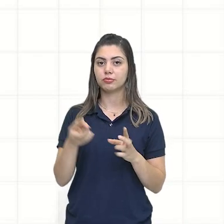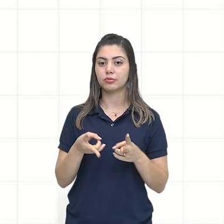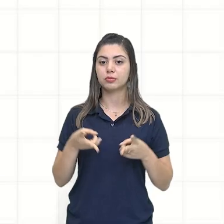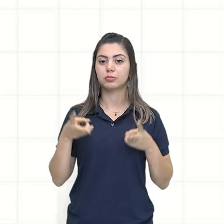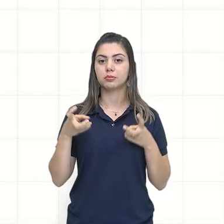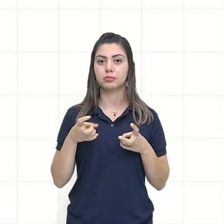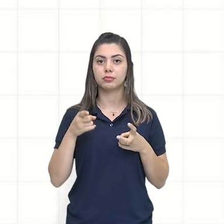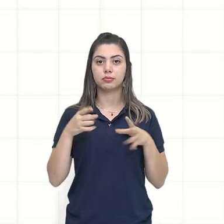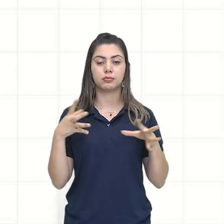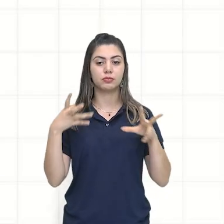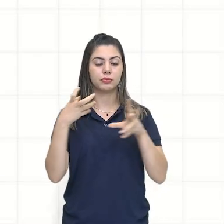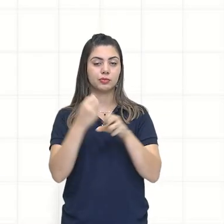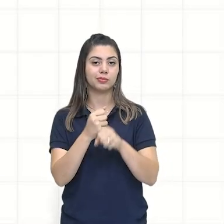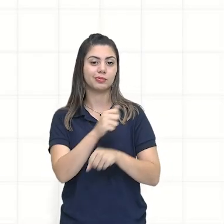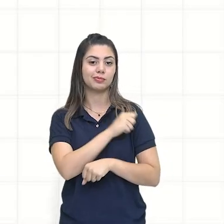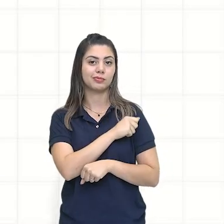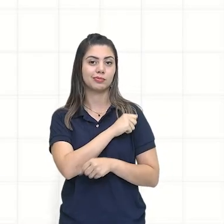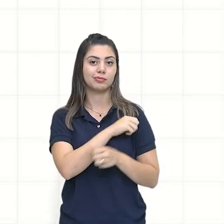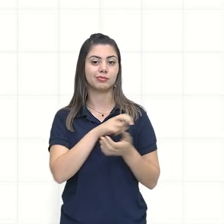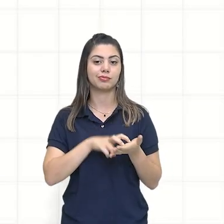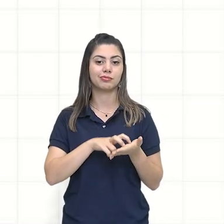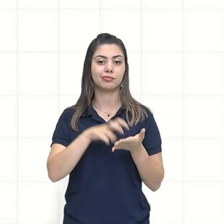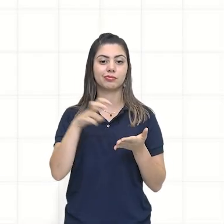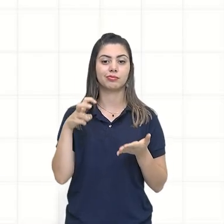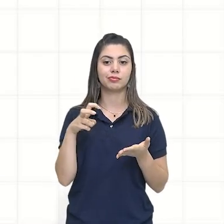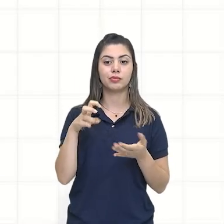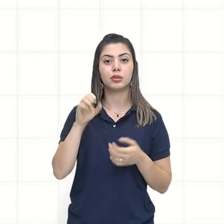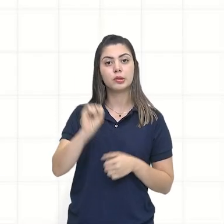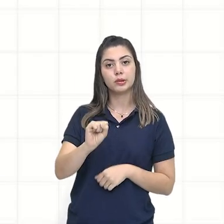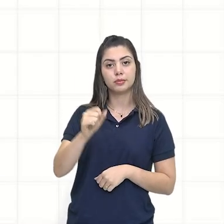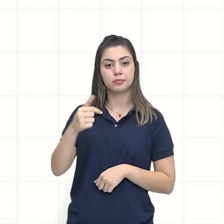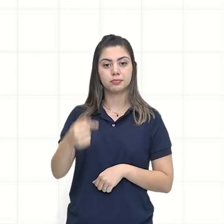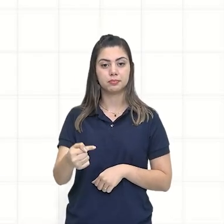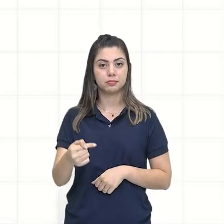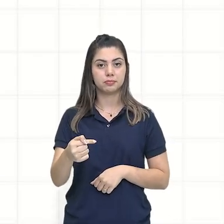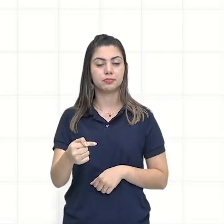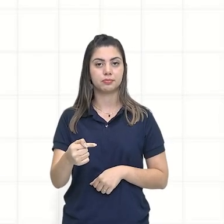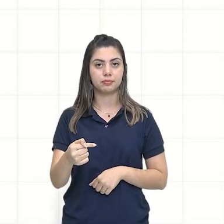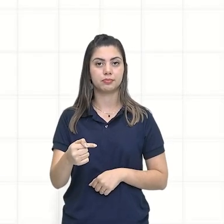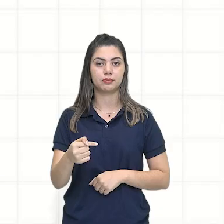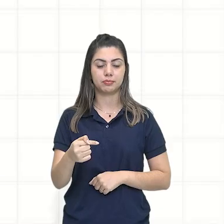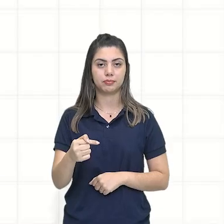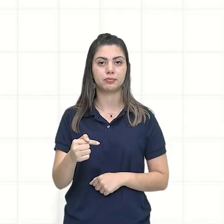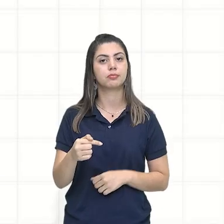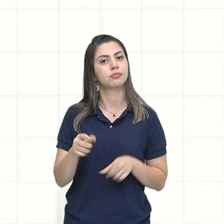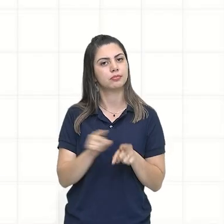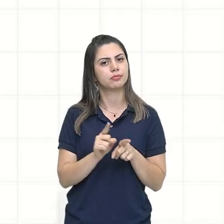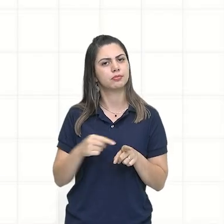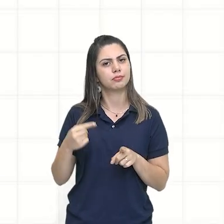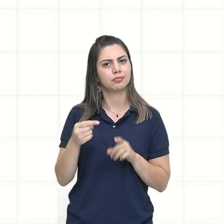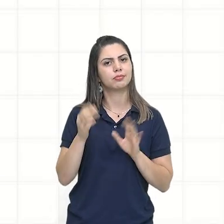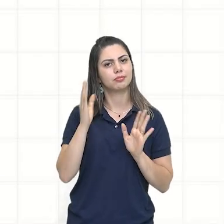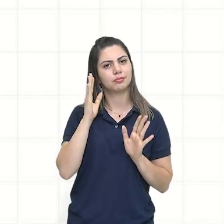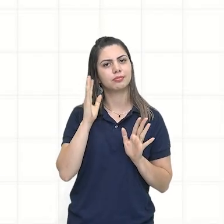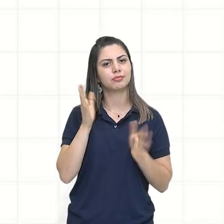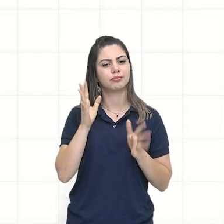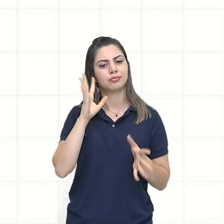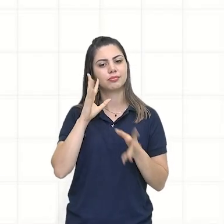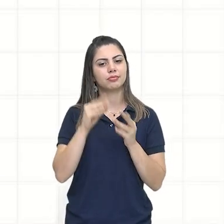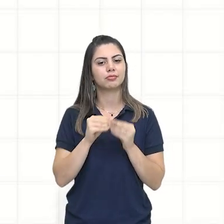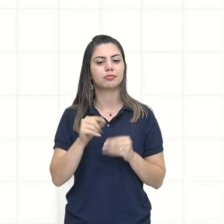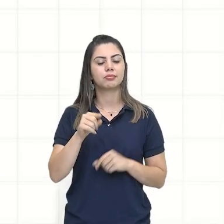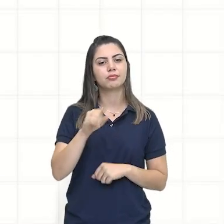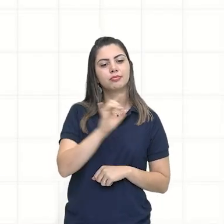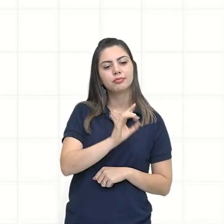que o total de alunos do turno matutino é de 87. Também sabemos que cada aluno consome